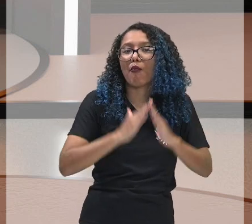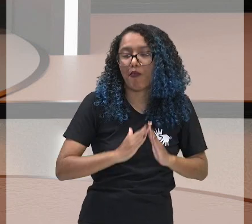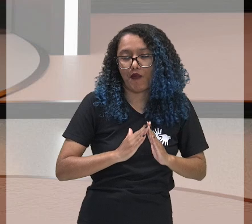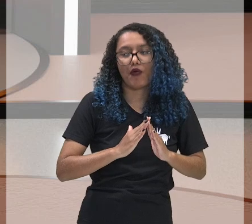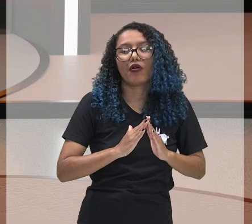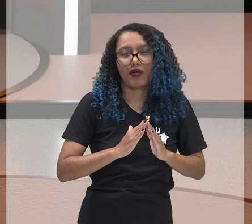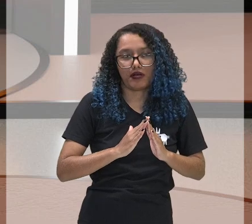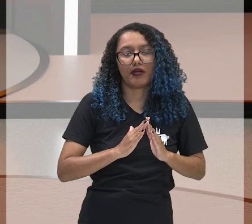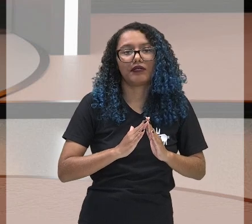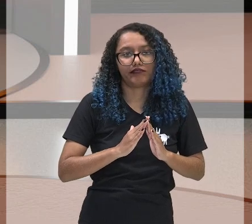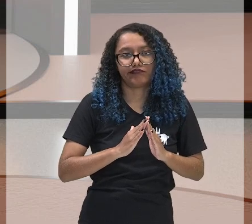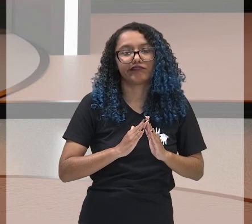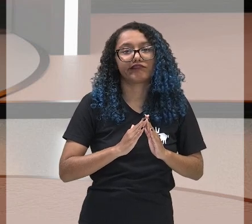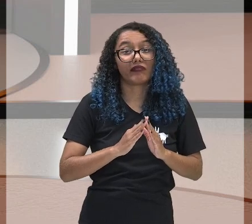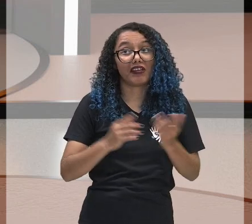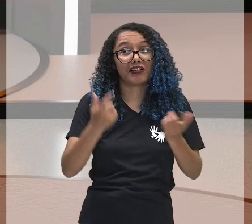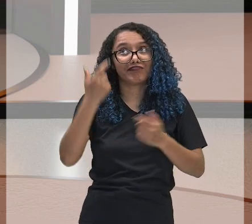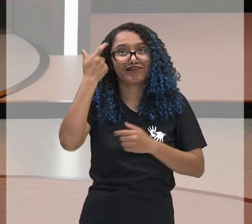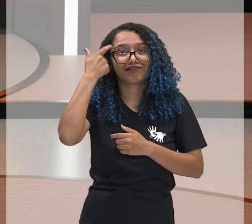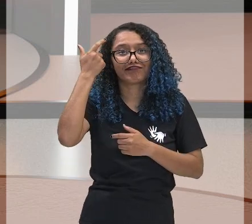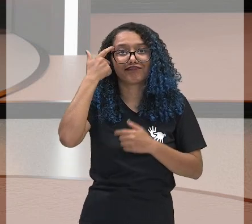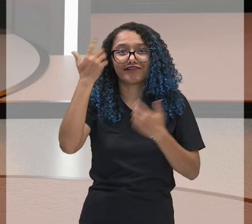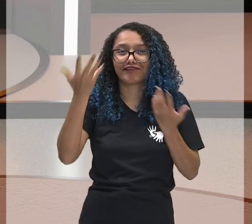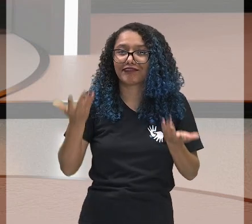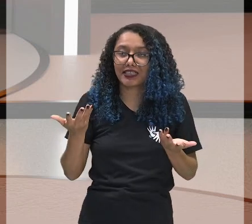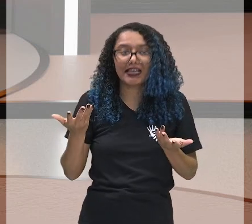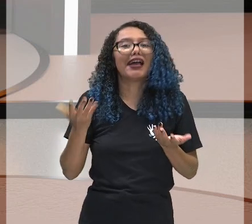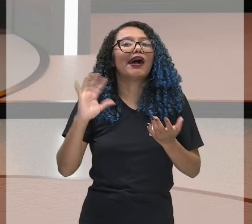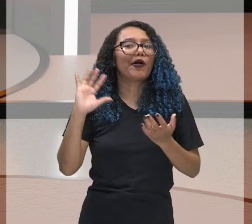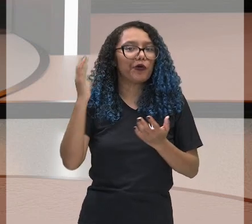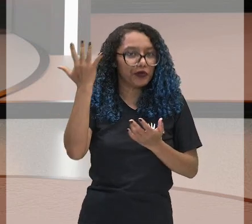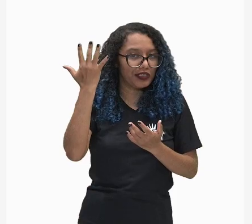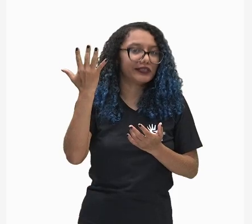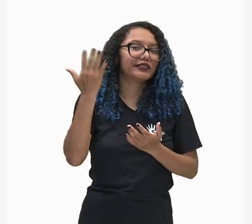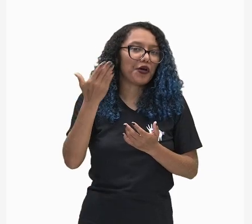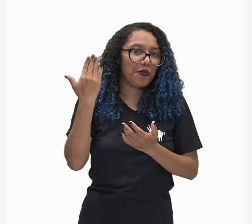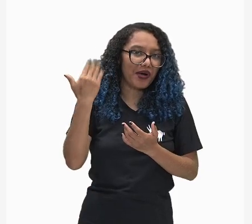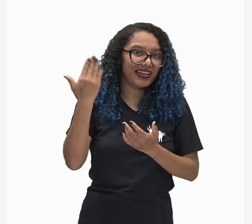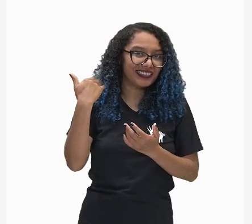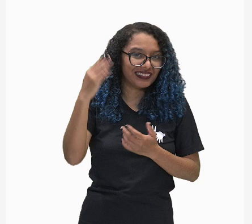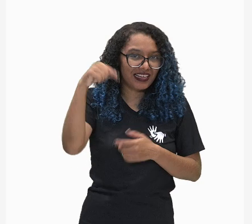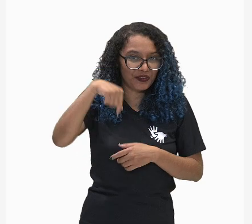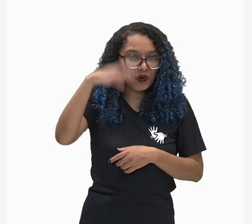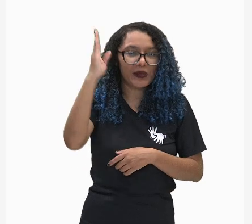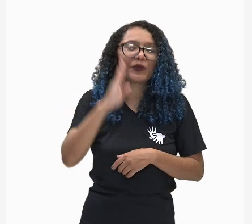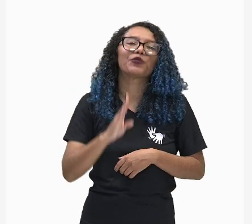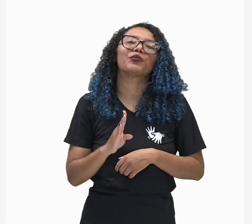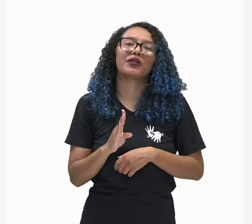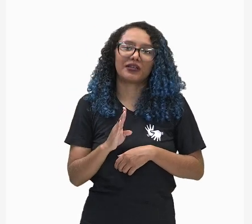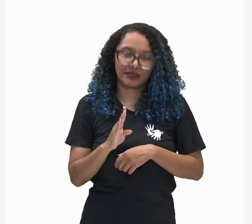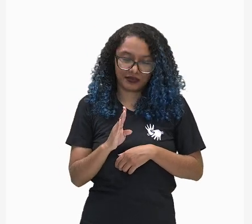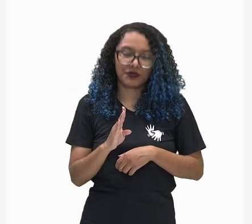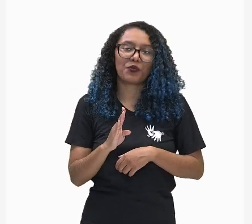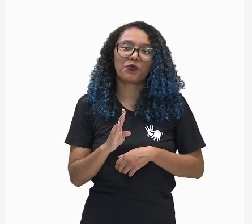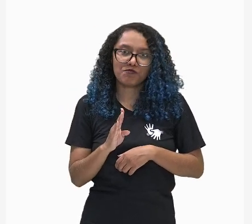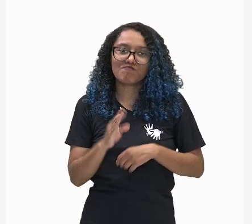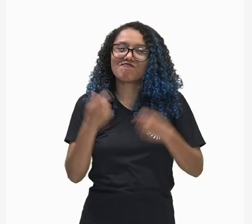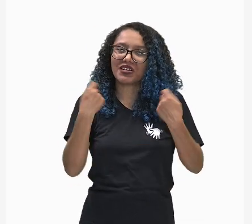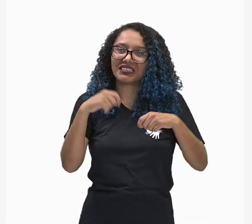dias de hoje, mas aconteceu no Brasil naquele momento histórico. Vamos adiante, vamos lá, galera. Vamos então entender